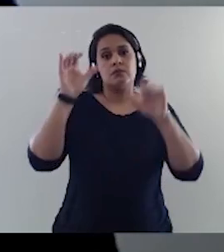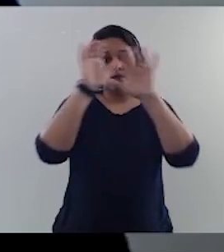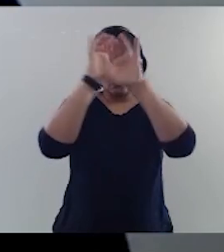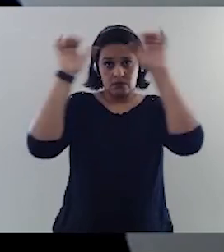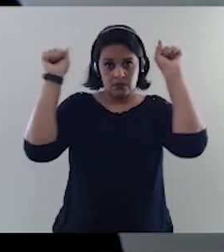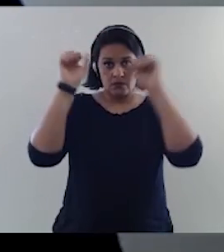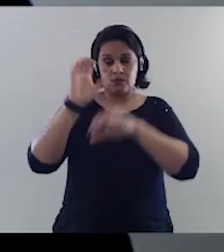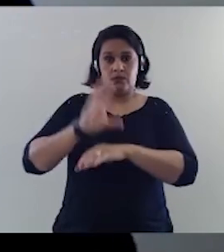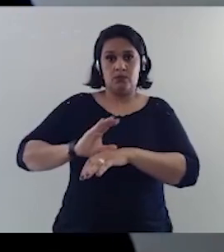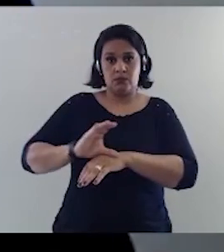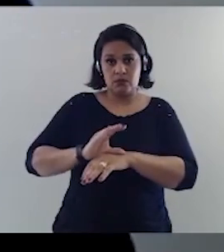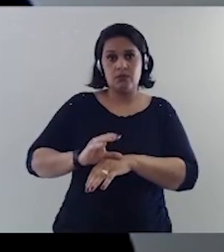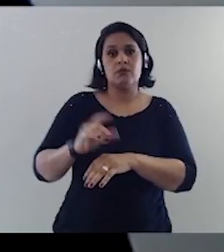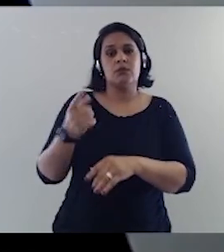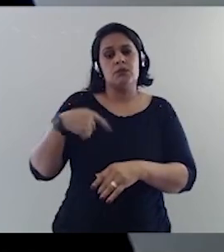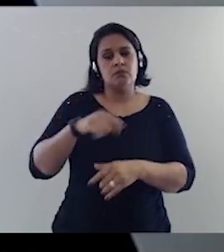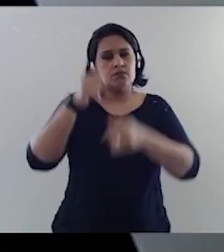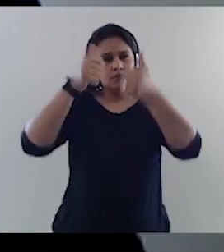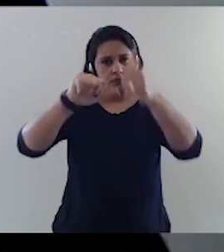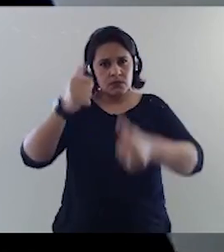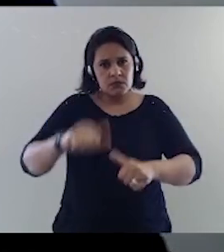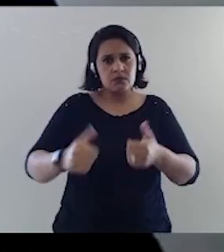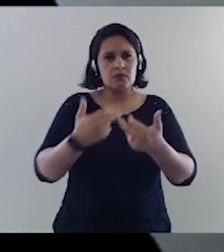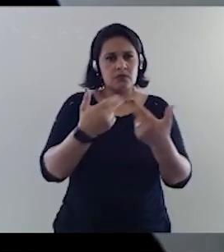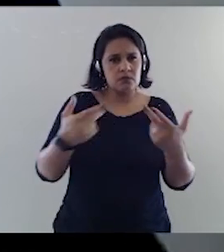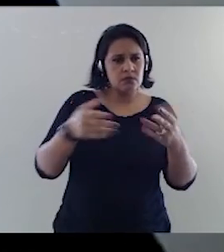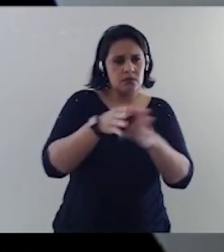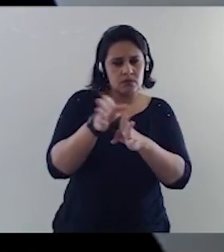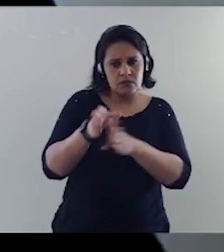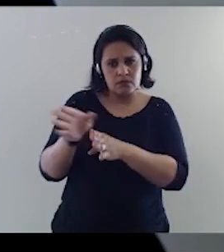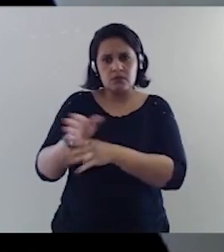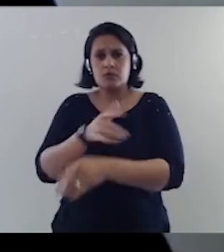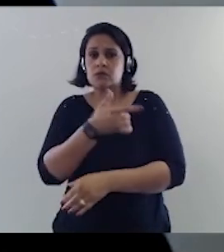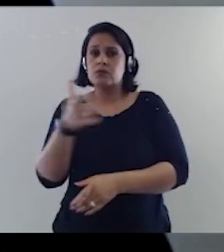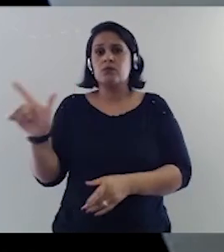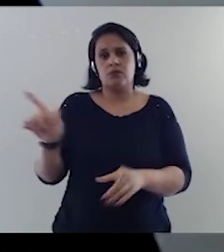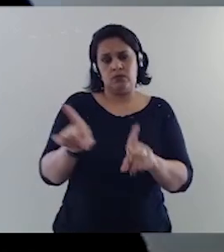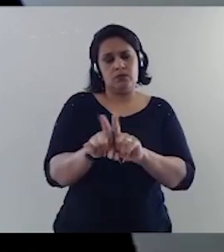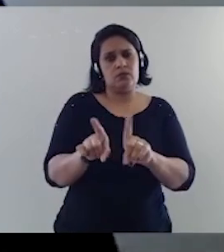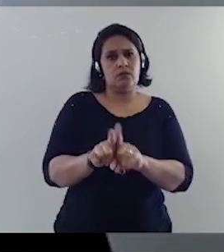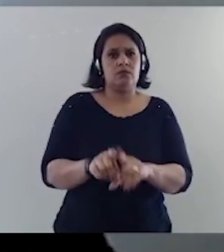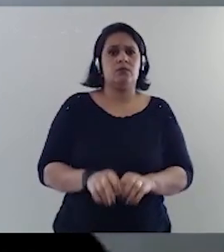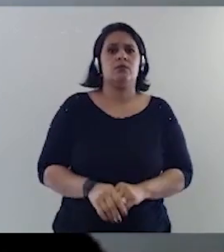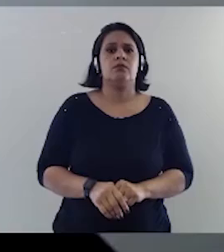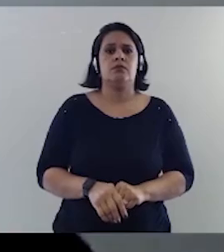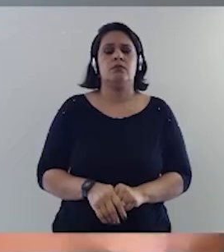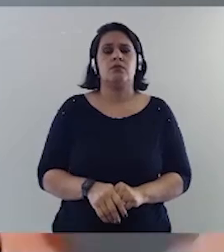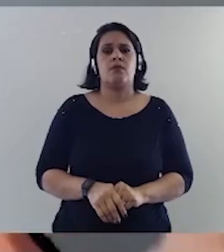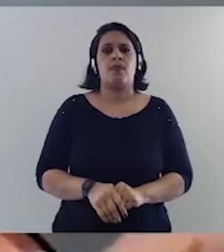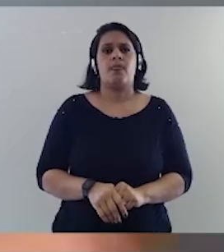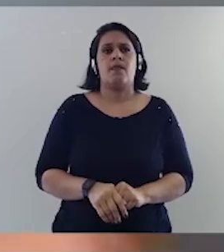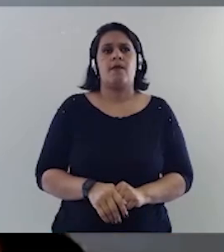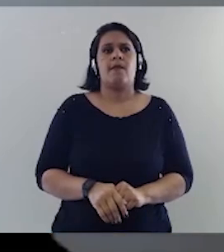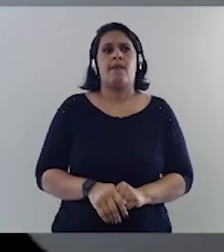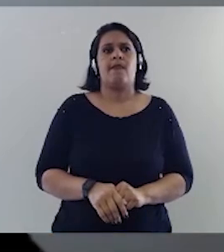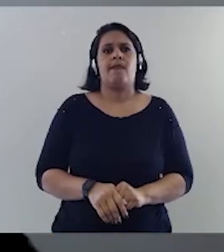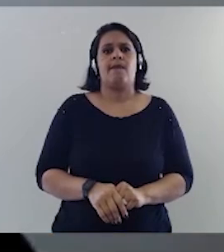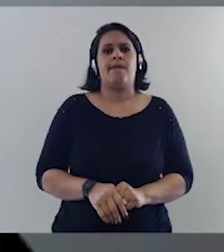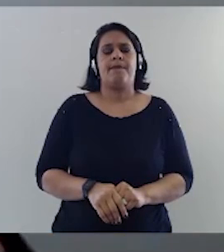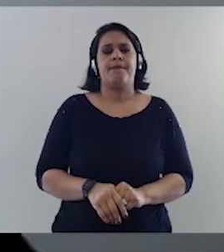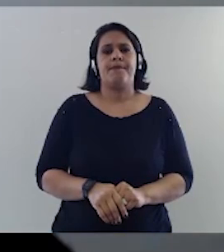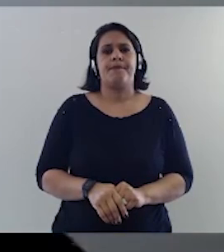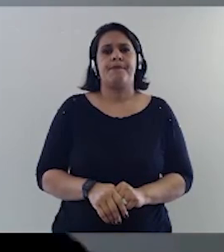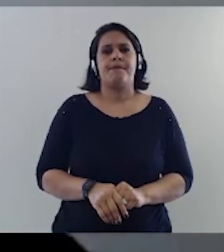ponderam as suas próprias orientações anteriores. Por exemplo, o Tribunal